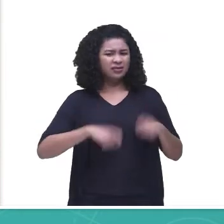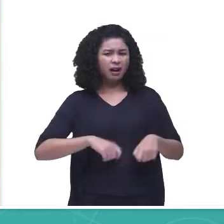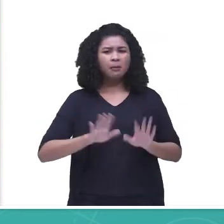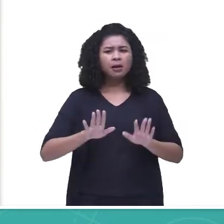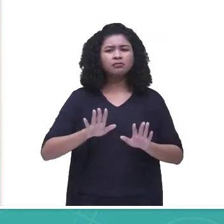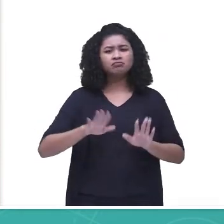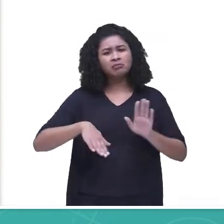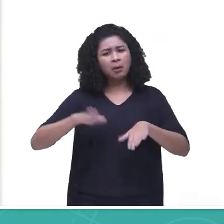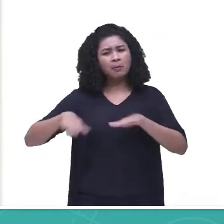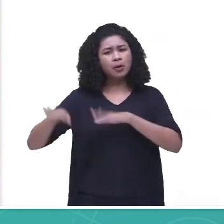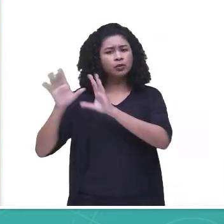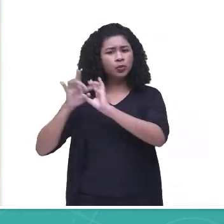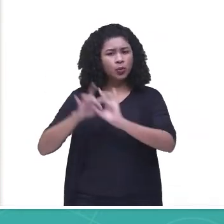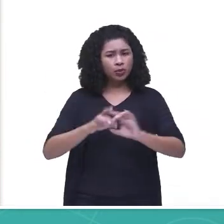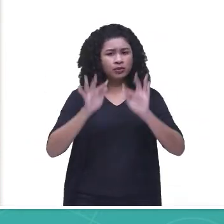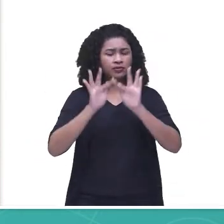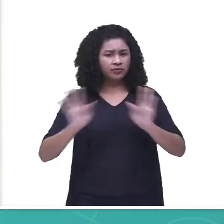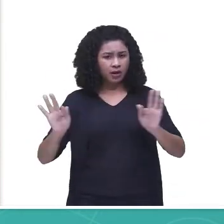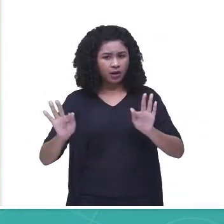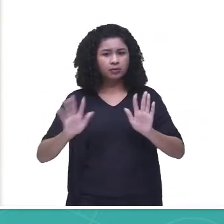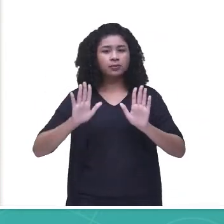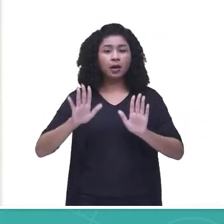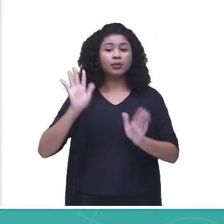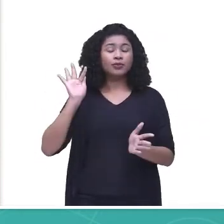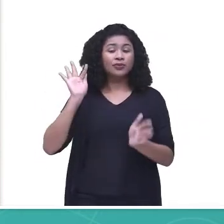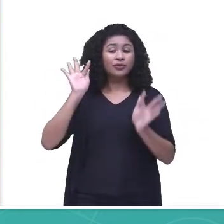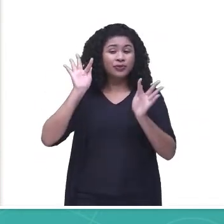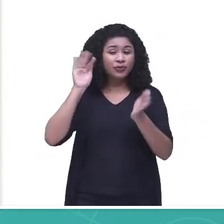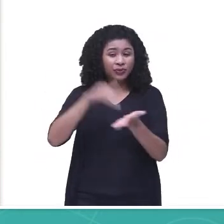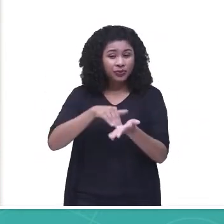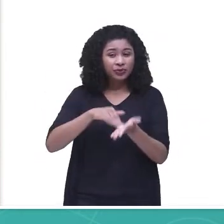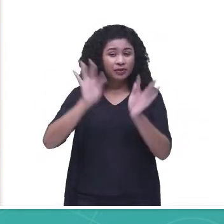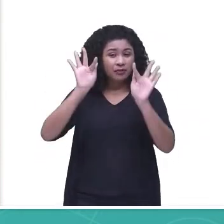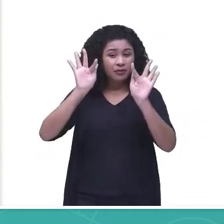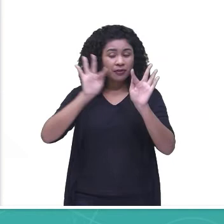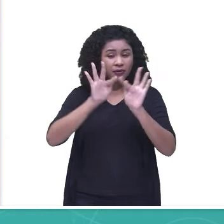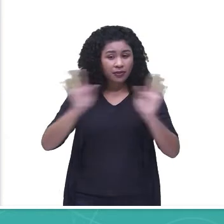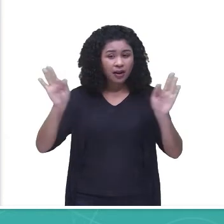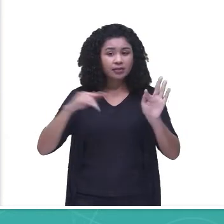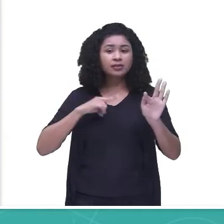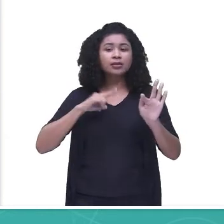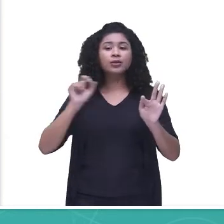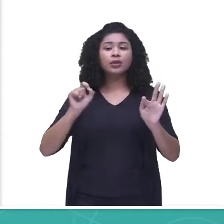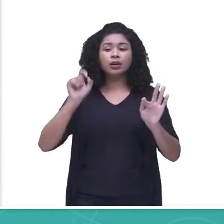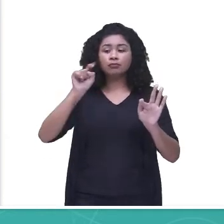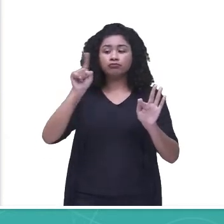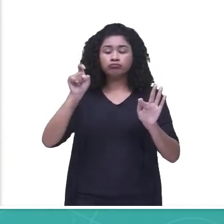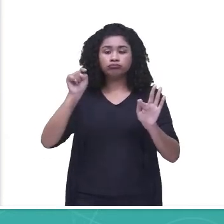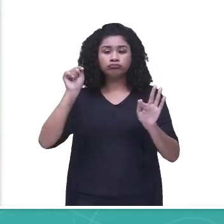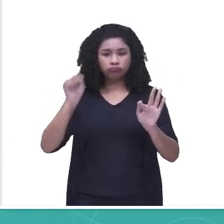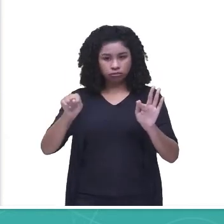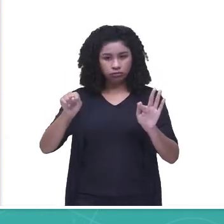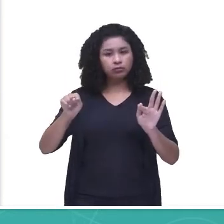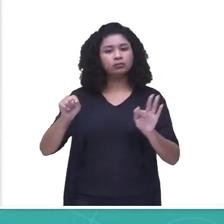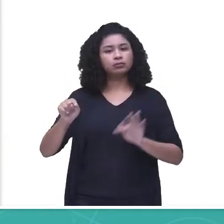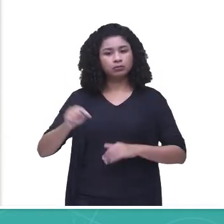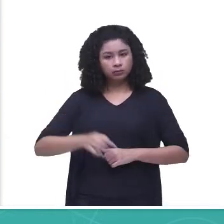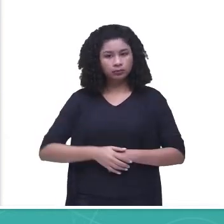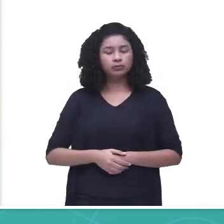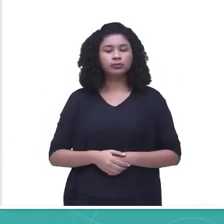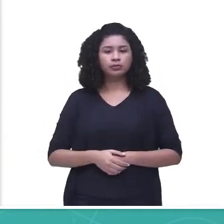o question mark, que é o ponto de interrogação. Então, as perguntas em língua inglesa vai seguir